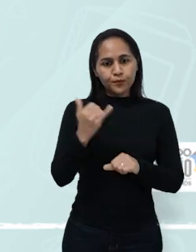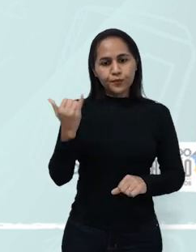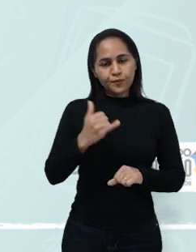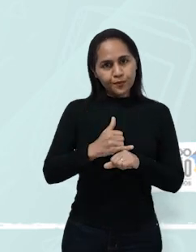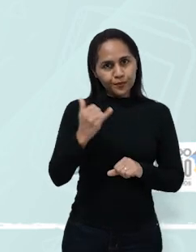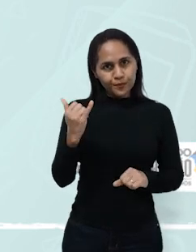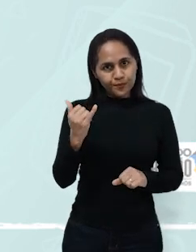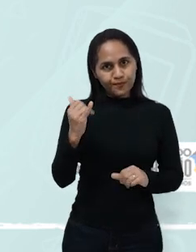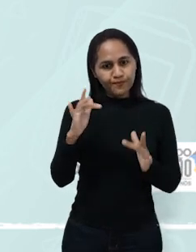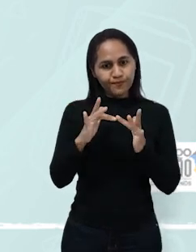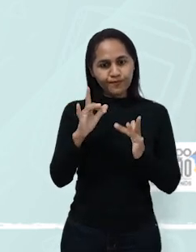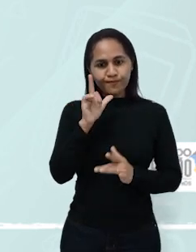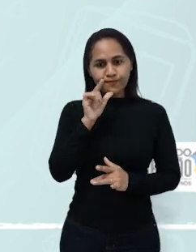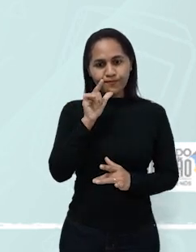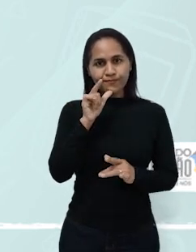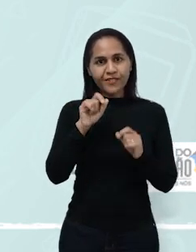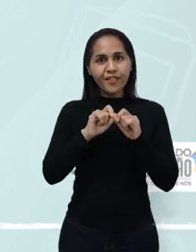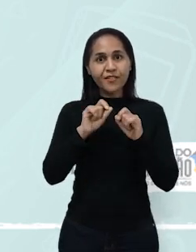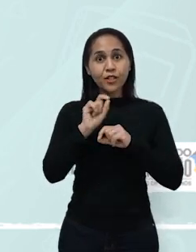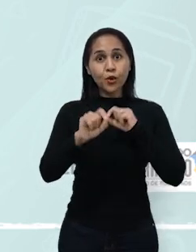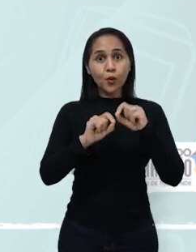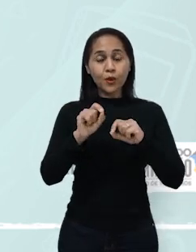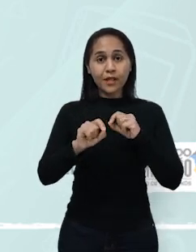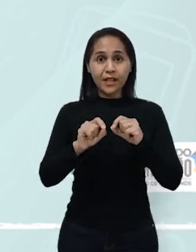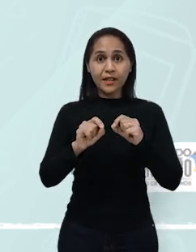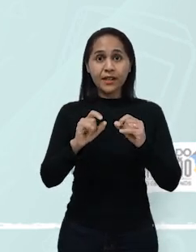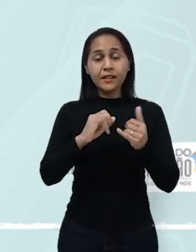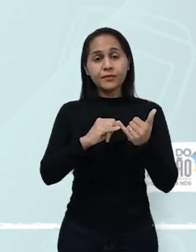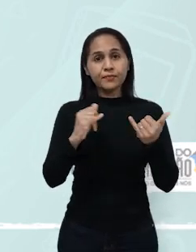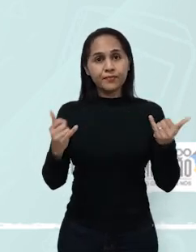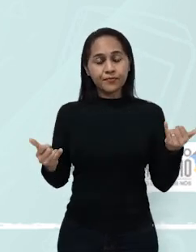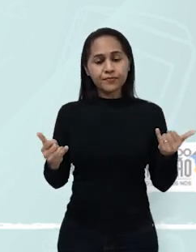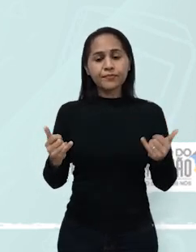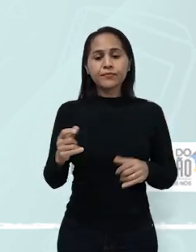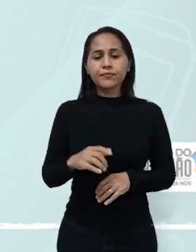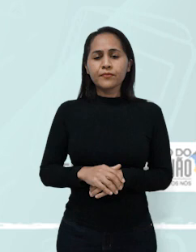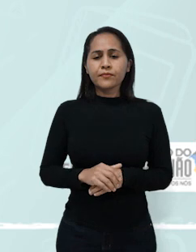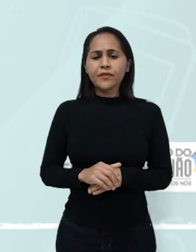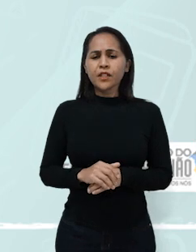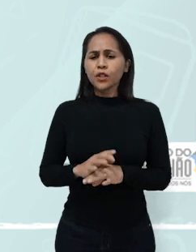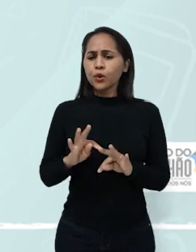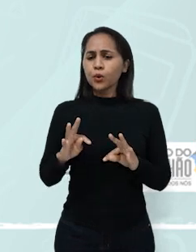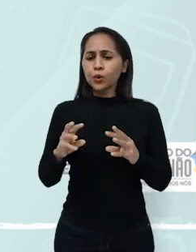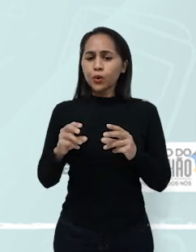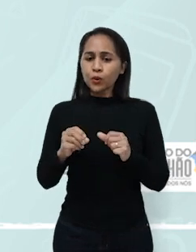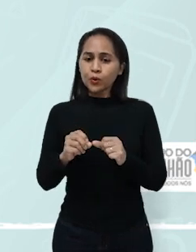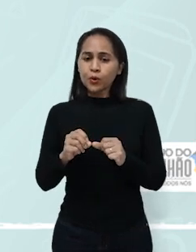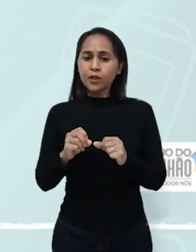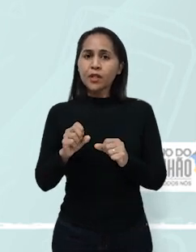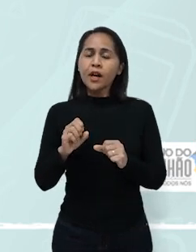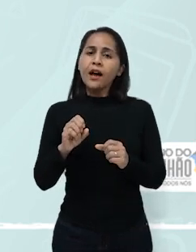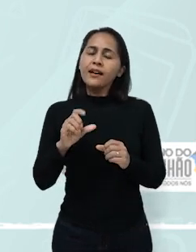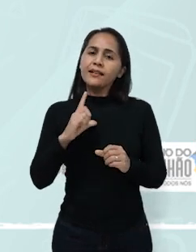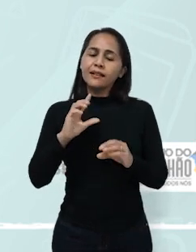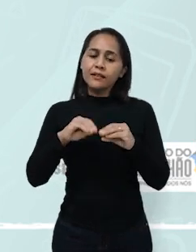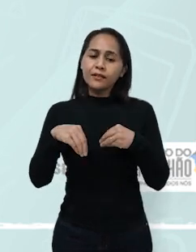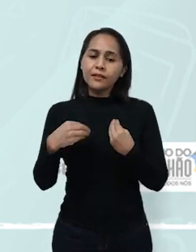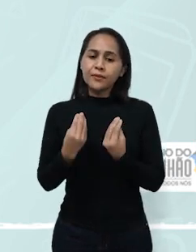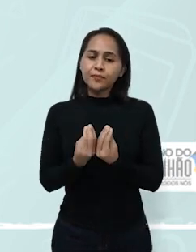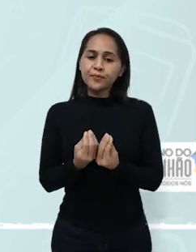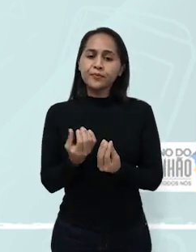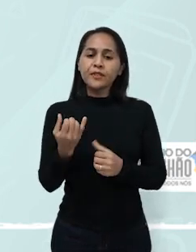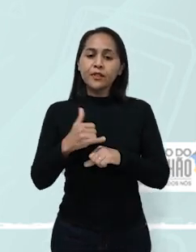a dissociação. Então, vai gerar uma solução iônica e toda solução iônica ela é